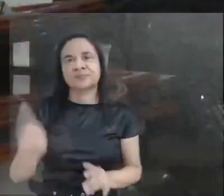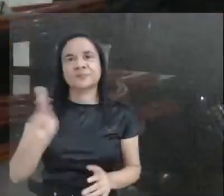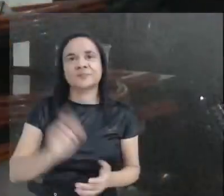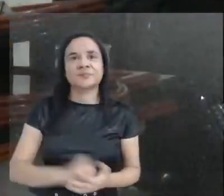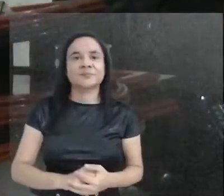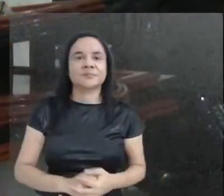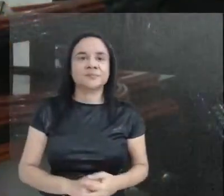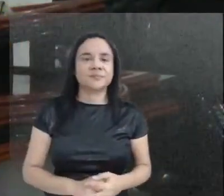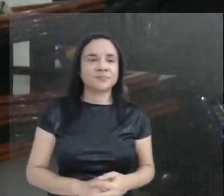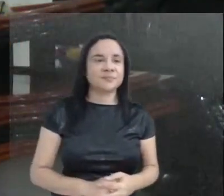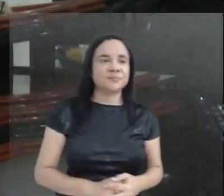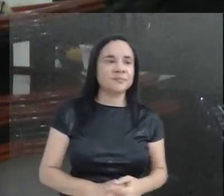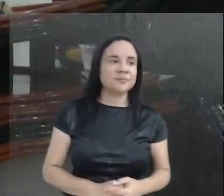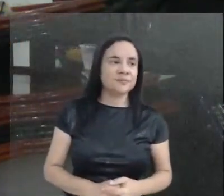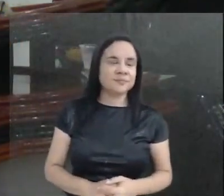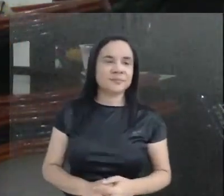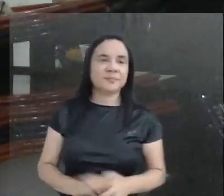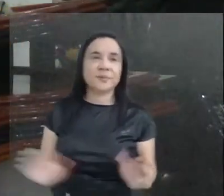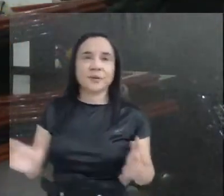tão grave, quando uma criança